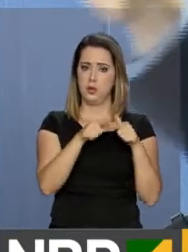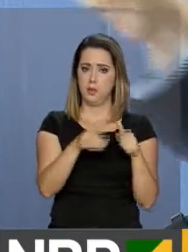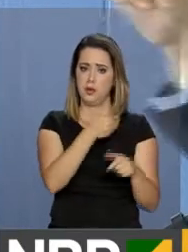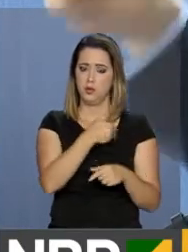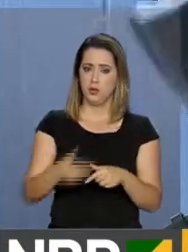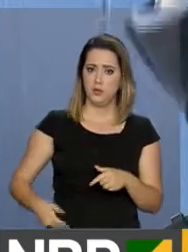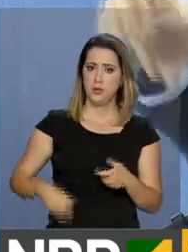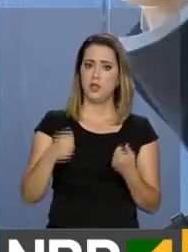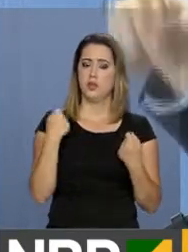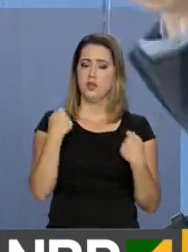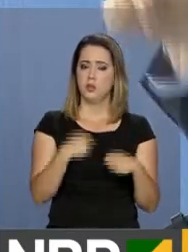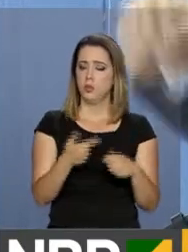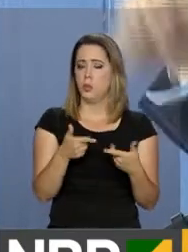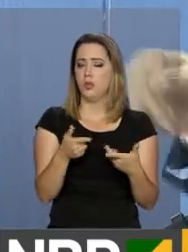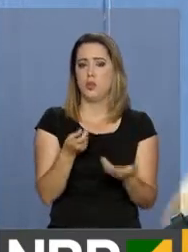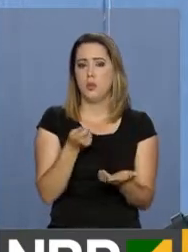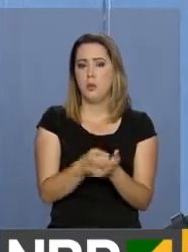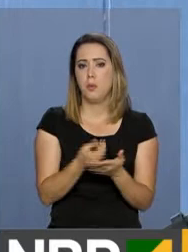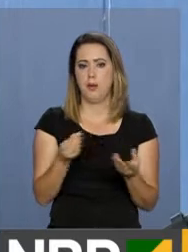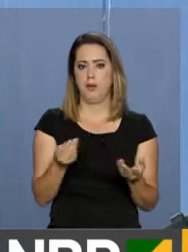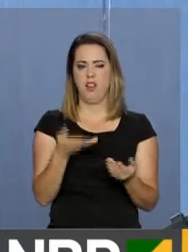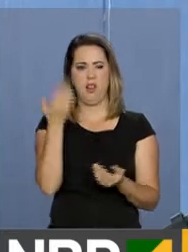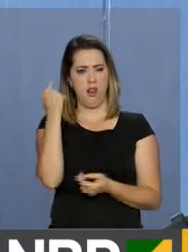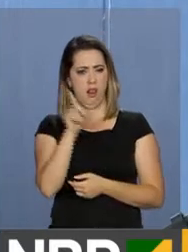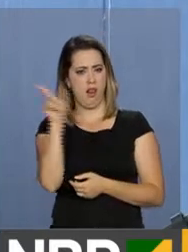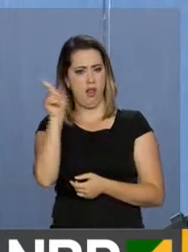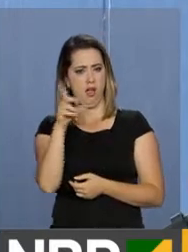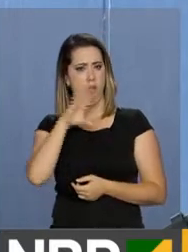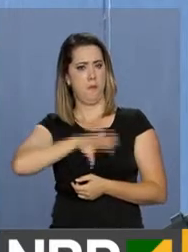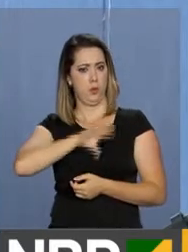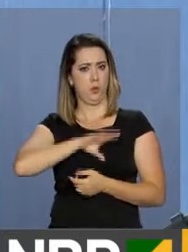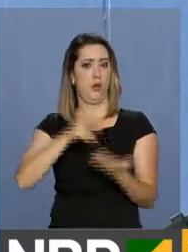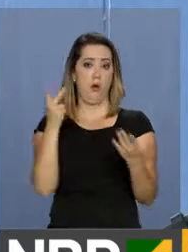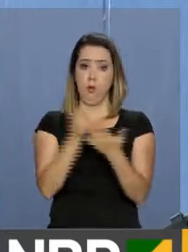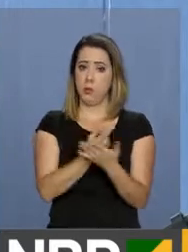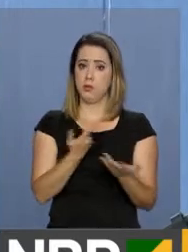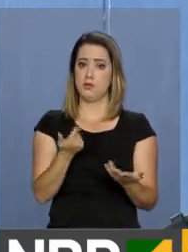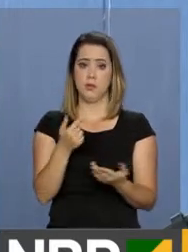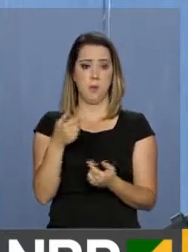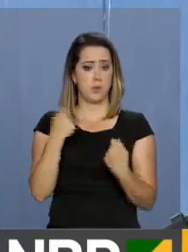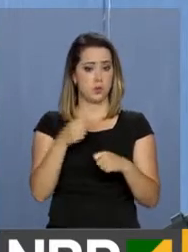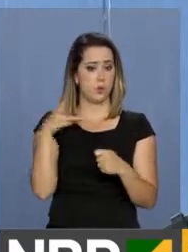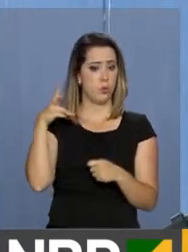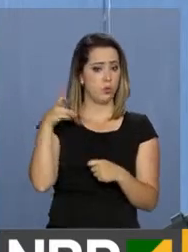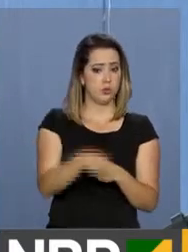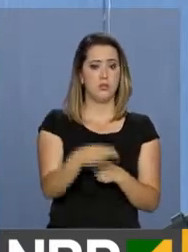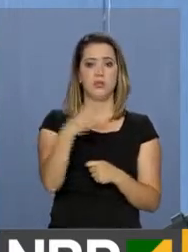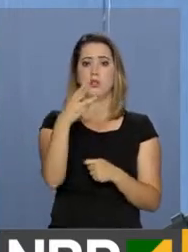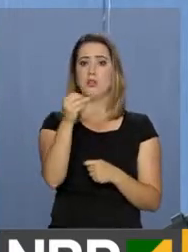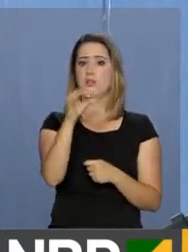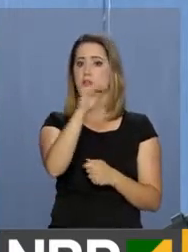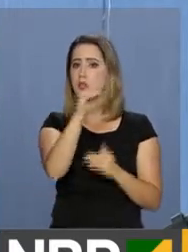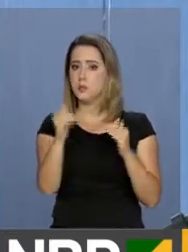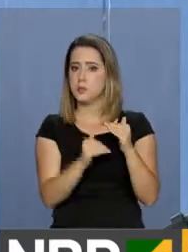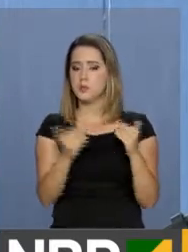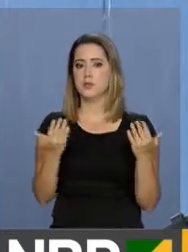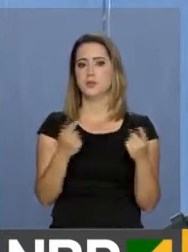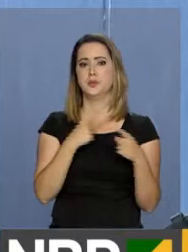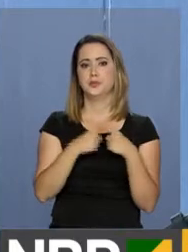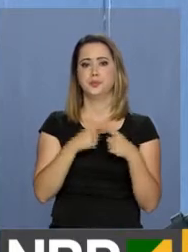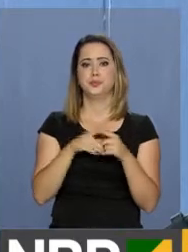cortar 30% das aposentadorias dos aposentados. E segundo, porque a cada ano, essa